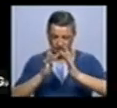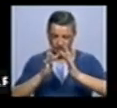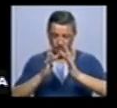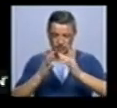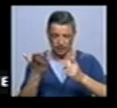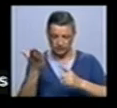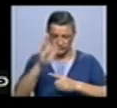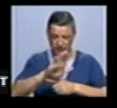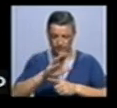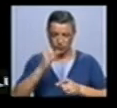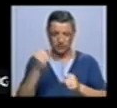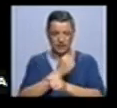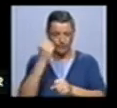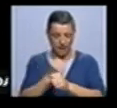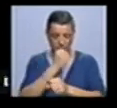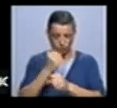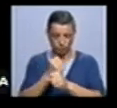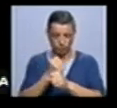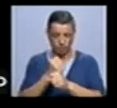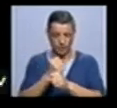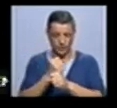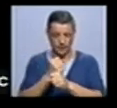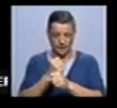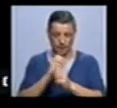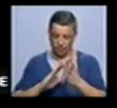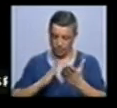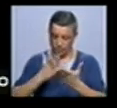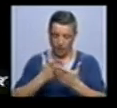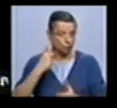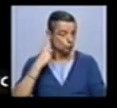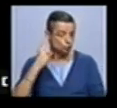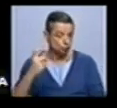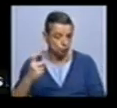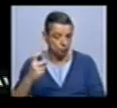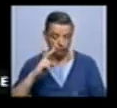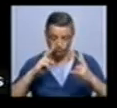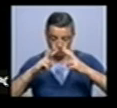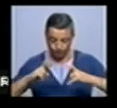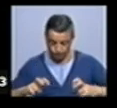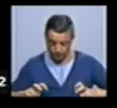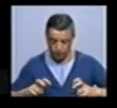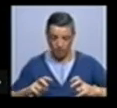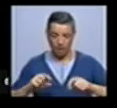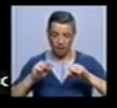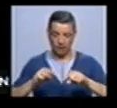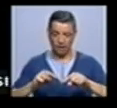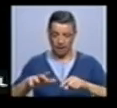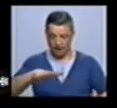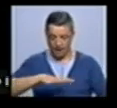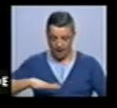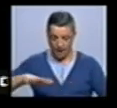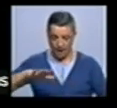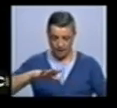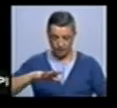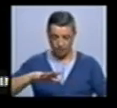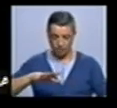exemplos de trabalhos científicos em que ele conseguiu atribuir som a descobertas, a investigações feitas na área da astronomia. Portanto,